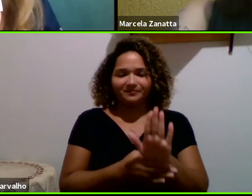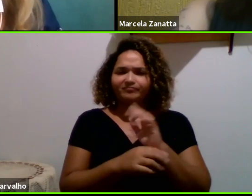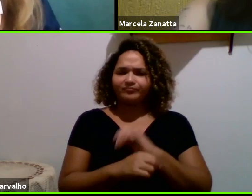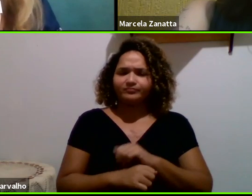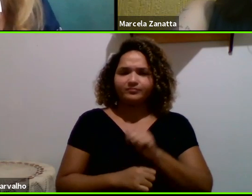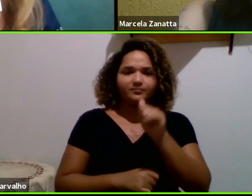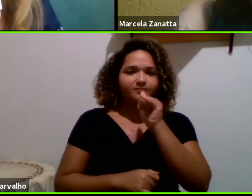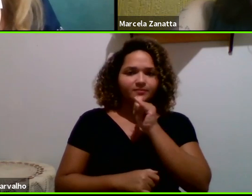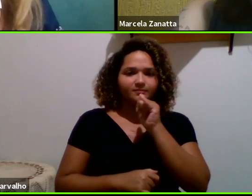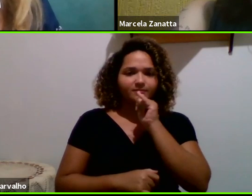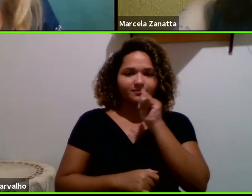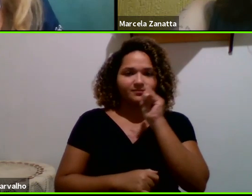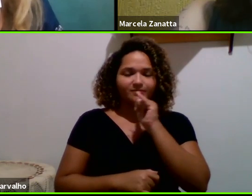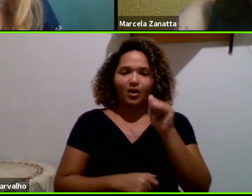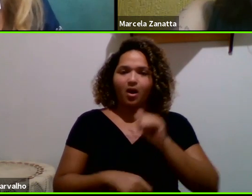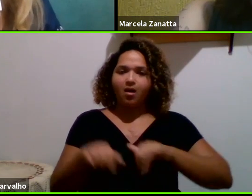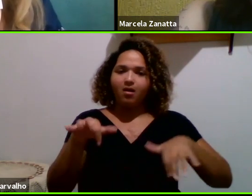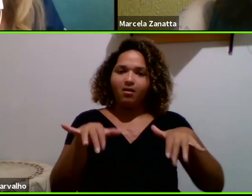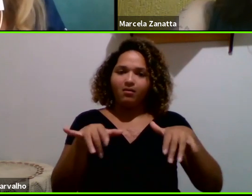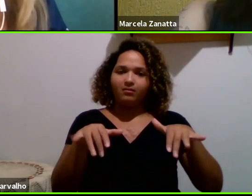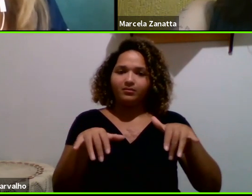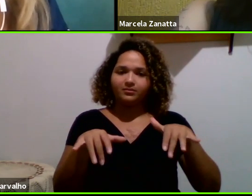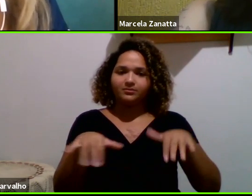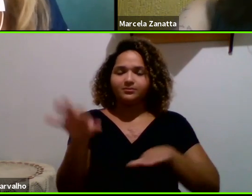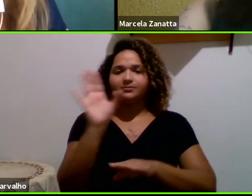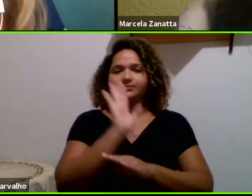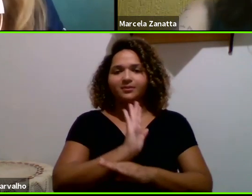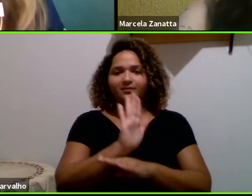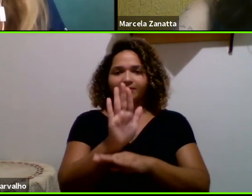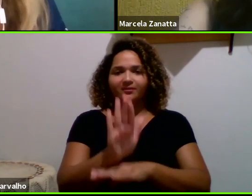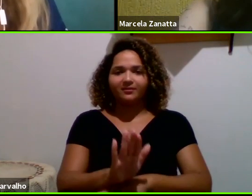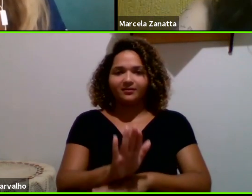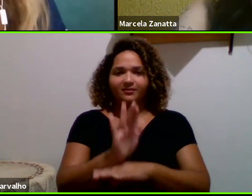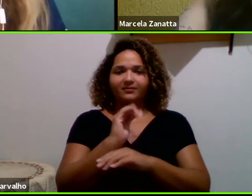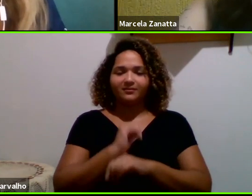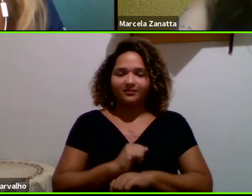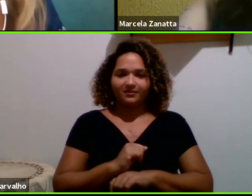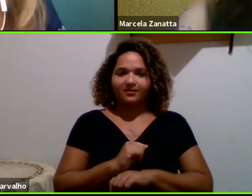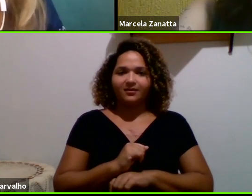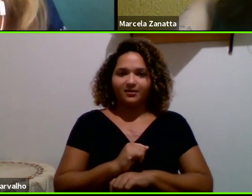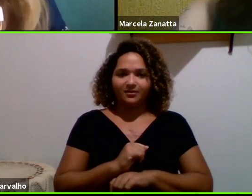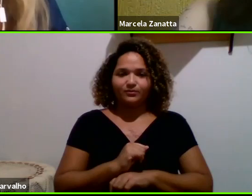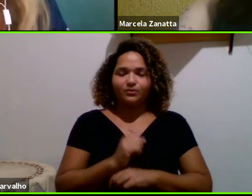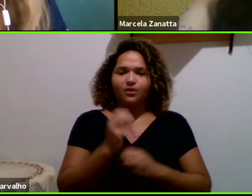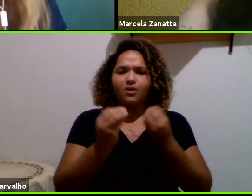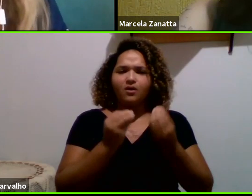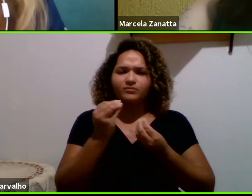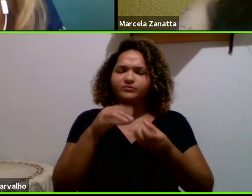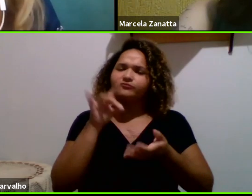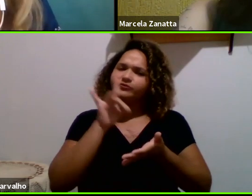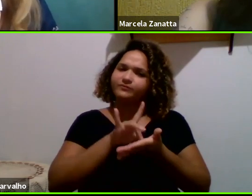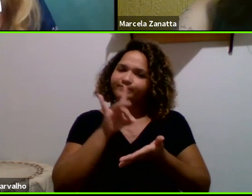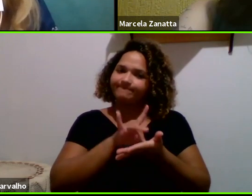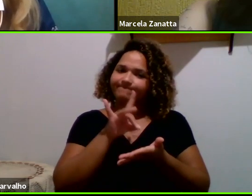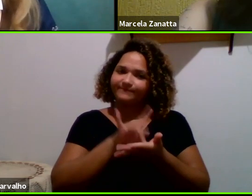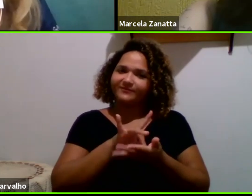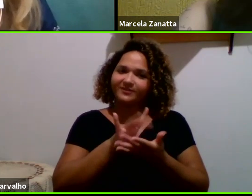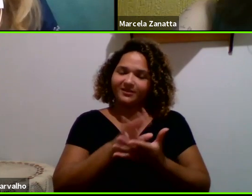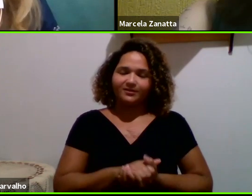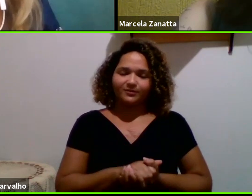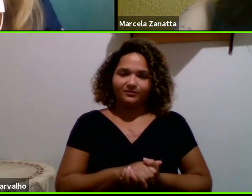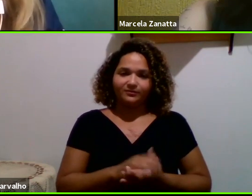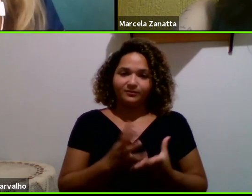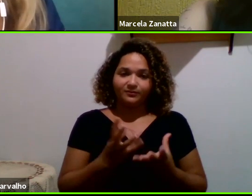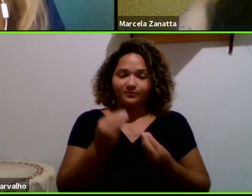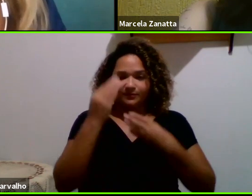pelo parceiro do Senac, pela Mojiclass Anatomia e Simulação. Muito obrigada pelo apoio.